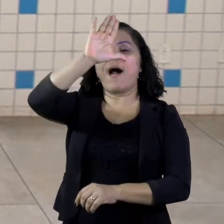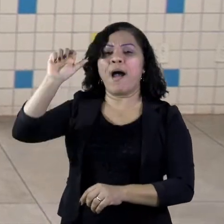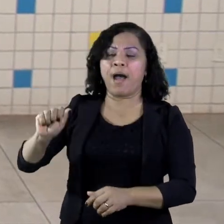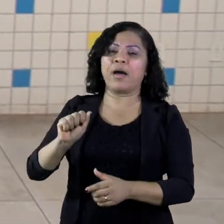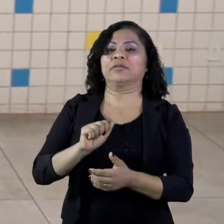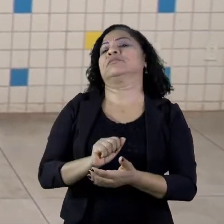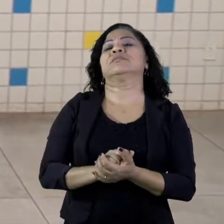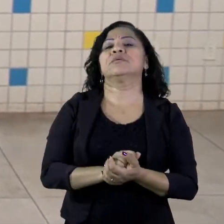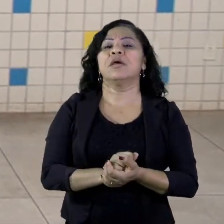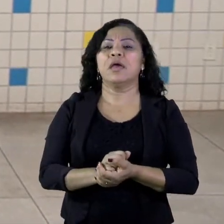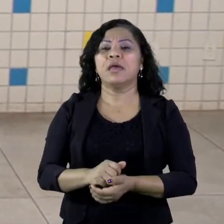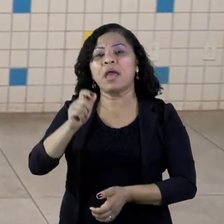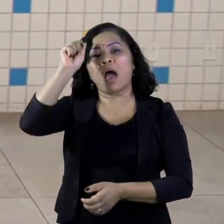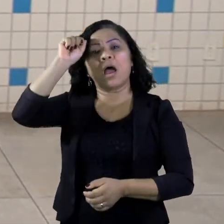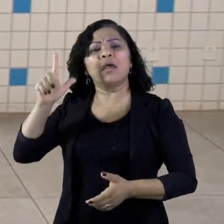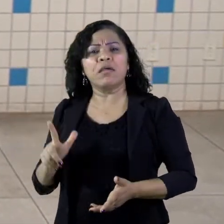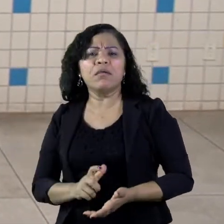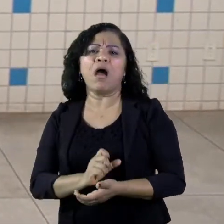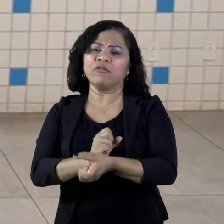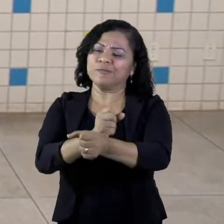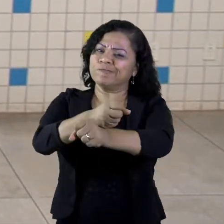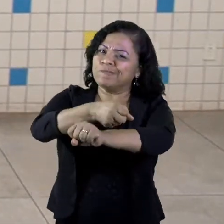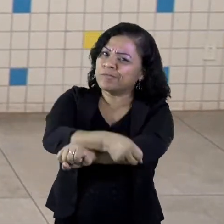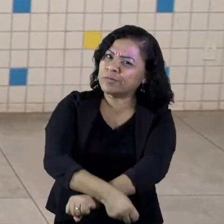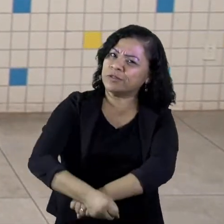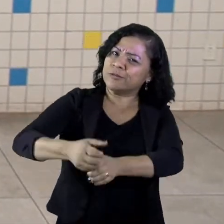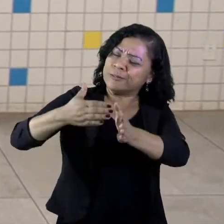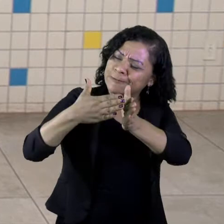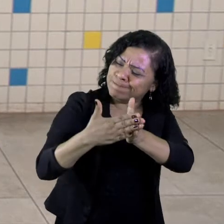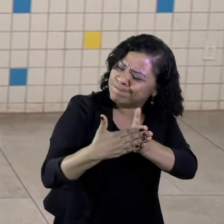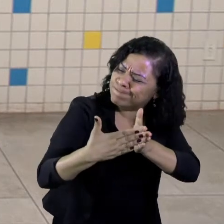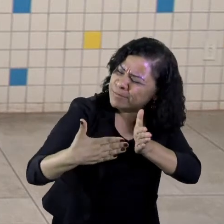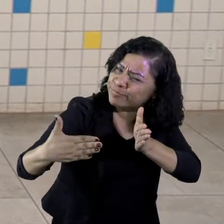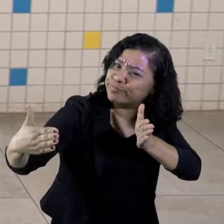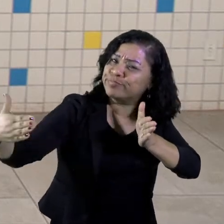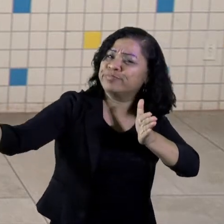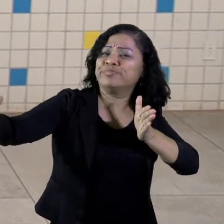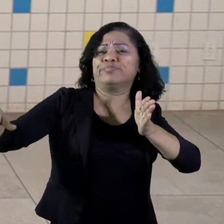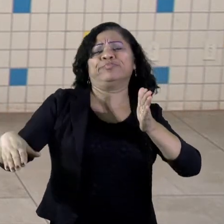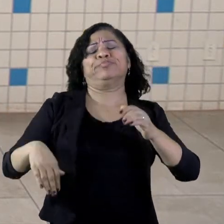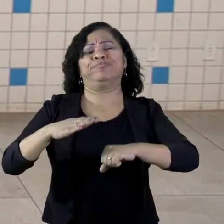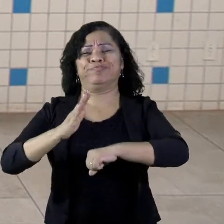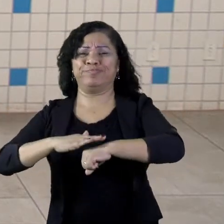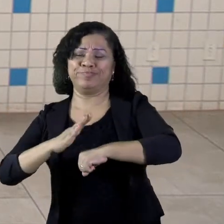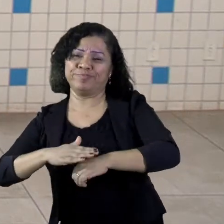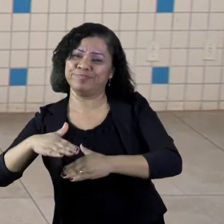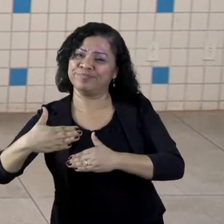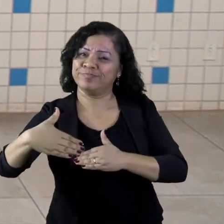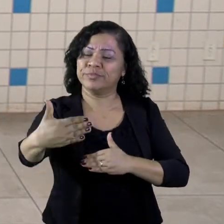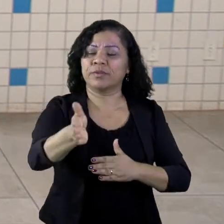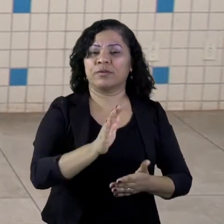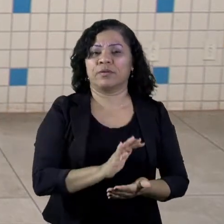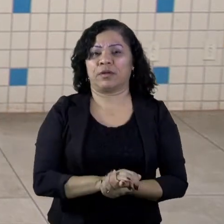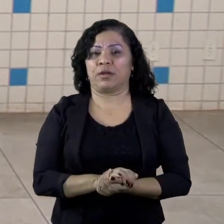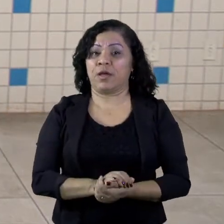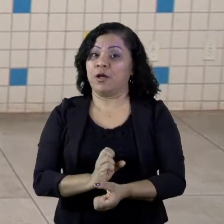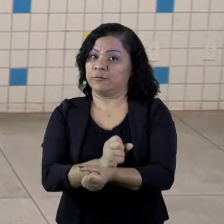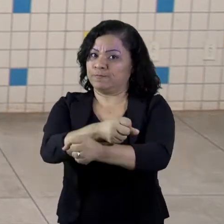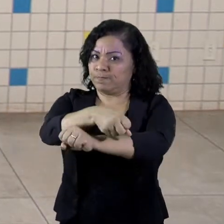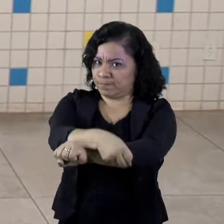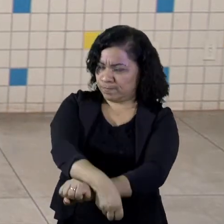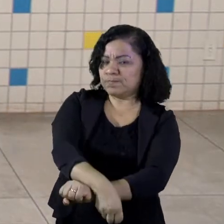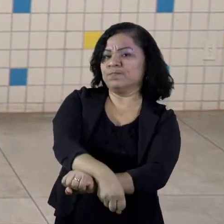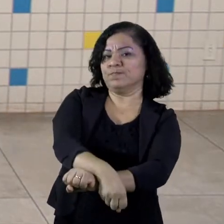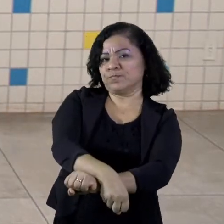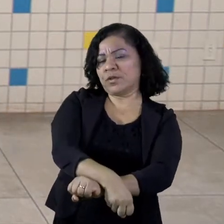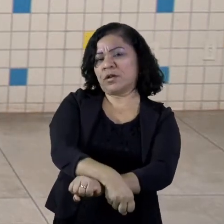a escravidão foi muito longa e durou muitos séculos. A escravidão constituía a